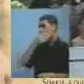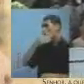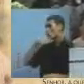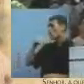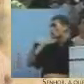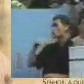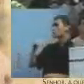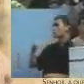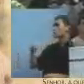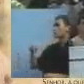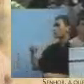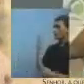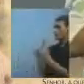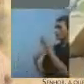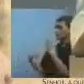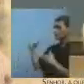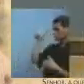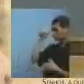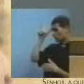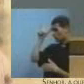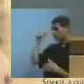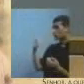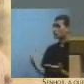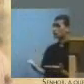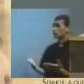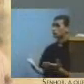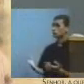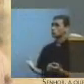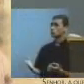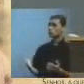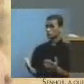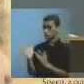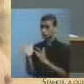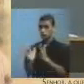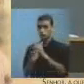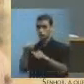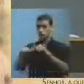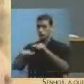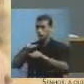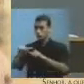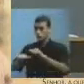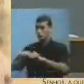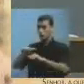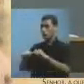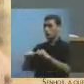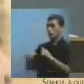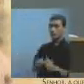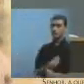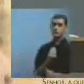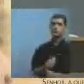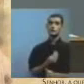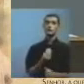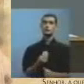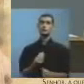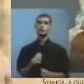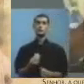uma revolução na vida dele. Porque Jesus devolveu a ele a dignidade de pessoa. Jesus o revestiu. Nós vamos